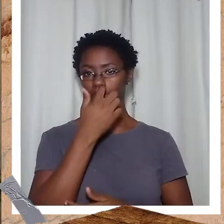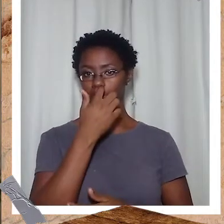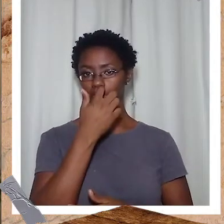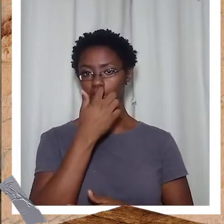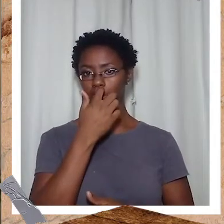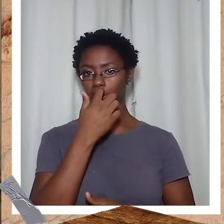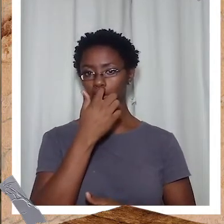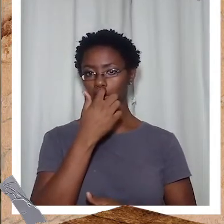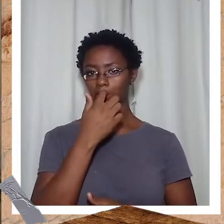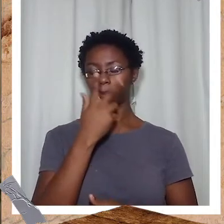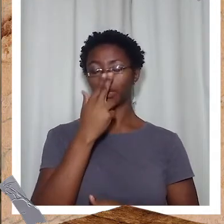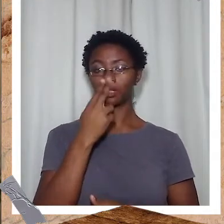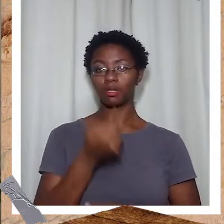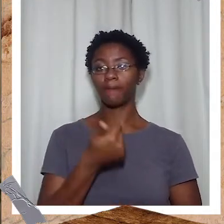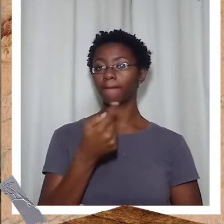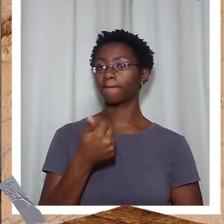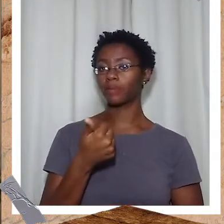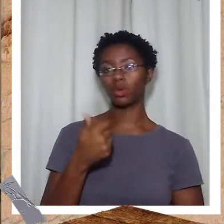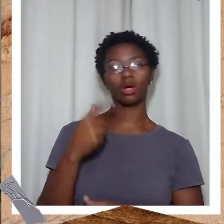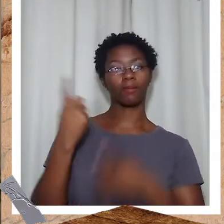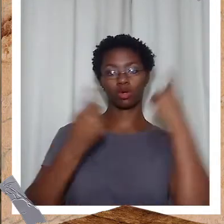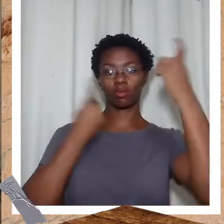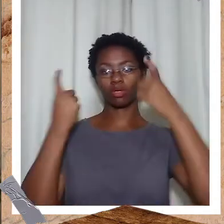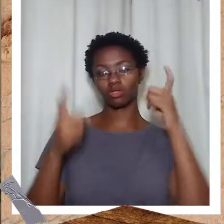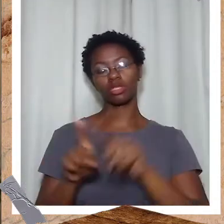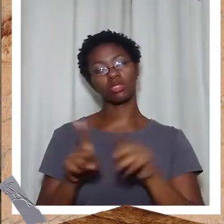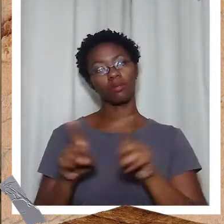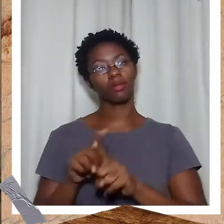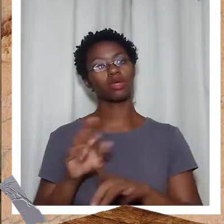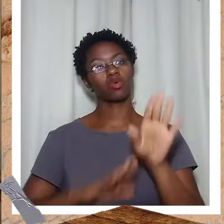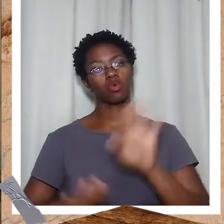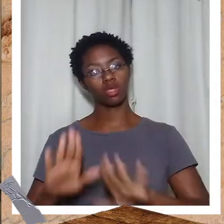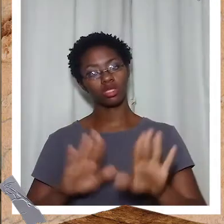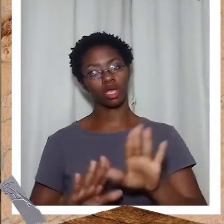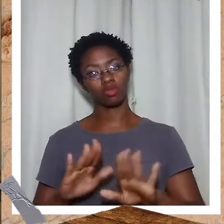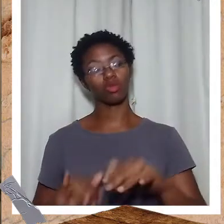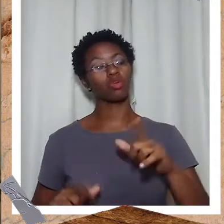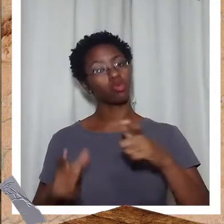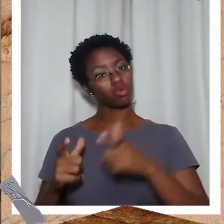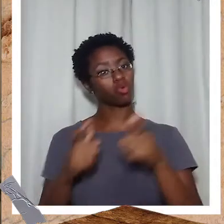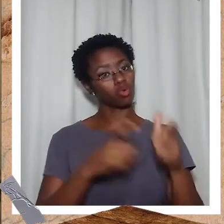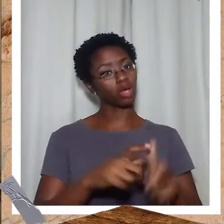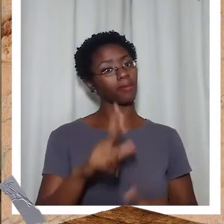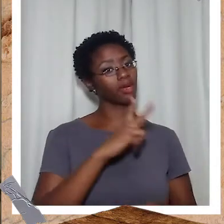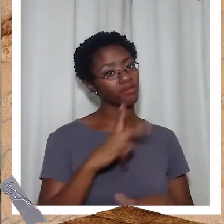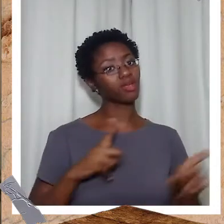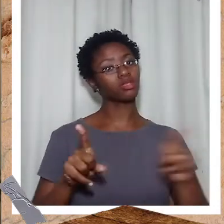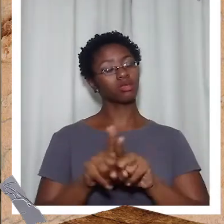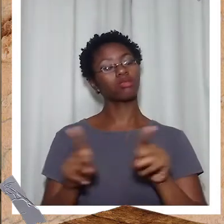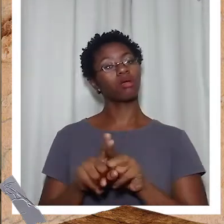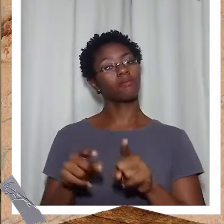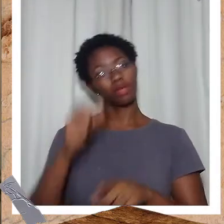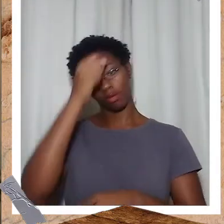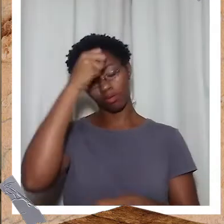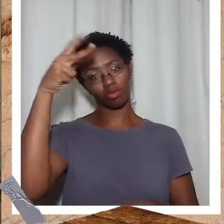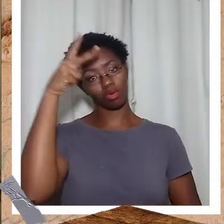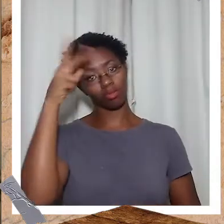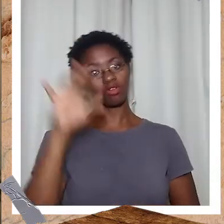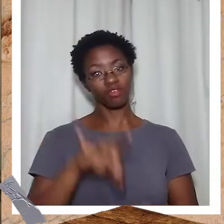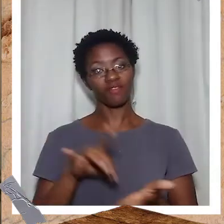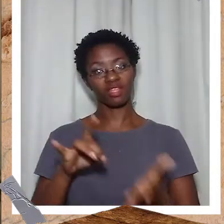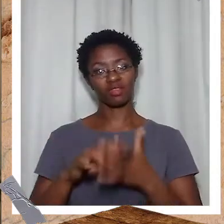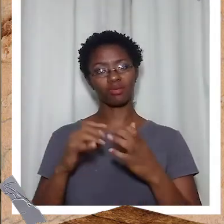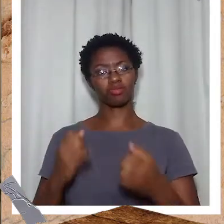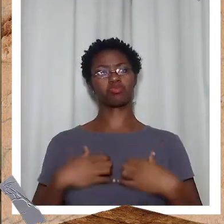pouca preocupação e cuidado, seja do serviço público, mas mesmo de instituições privadas, acima desse acervo de Carolina de Maria de Jesus. É de fato